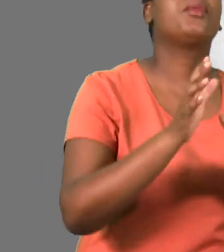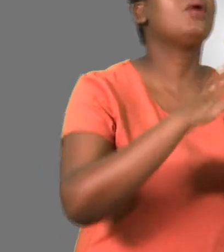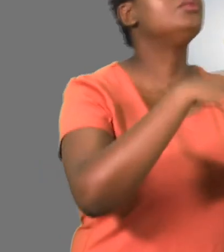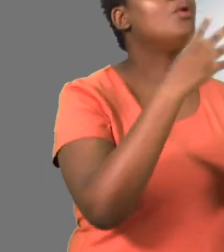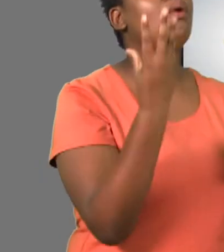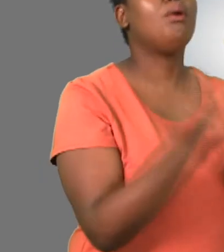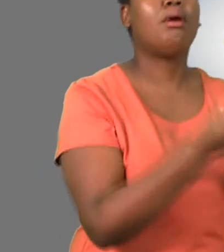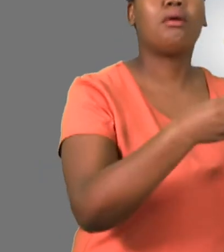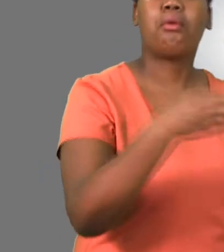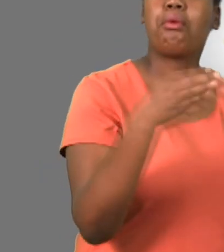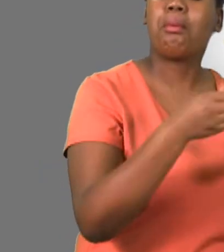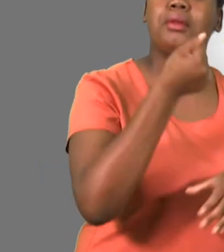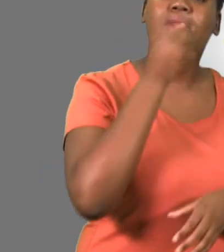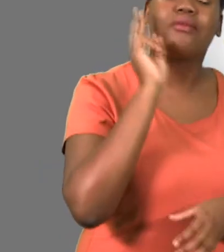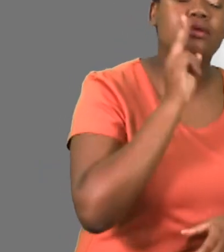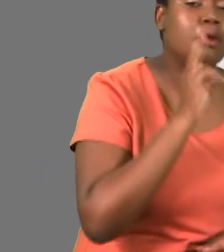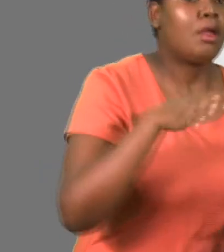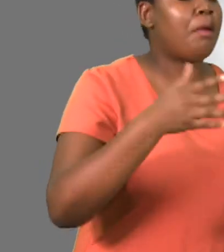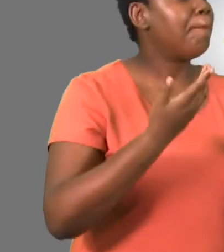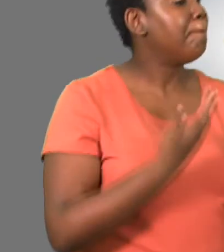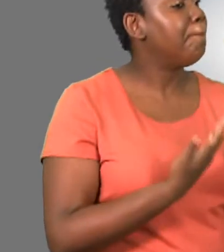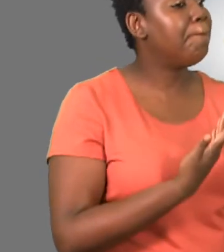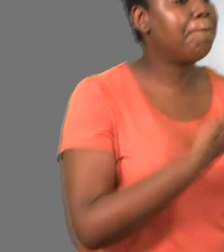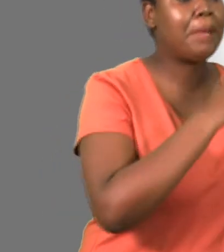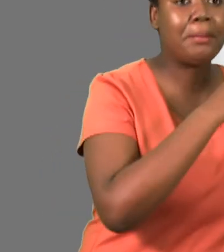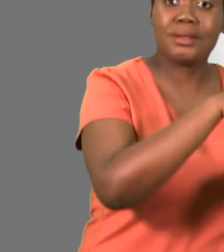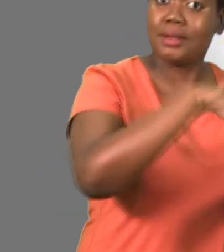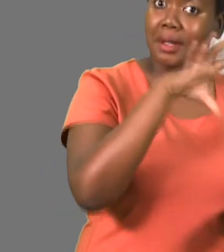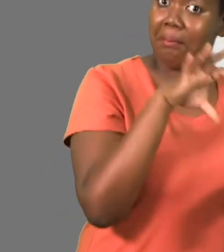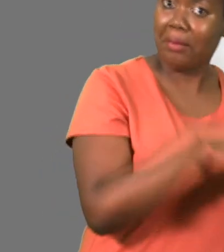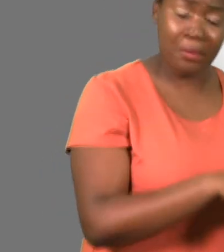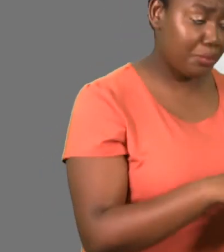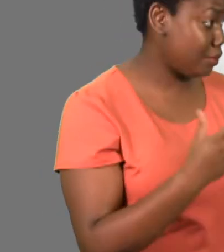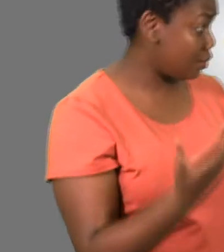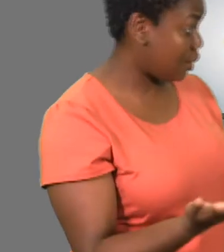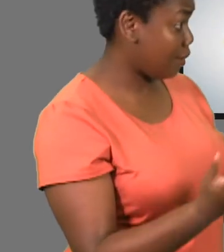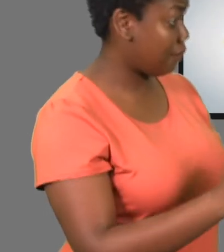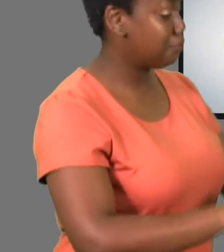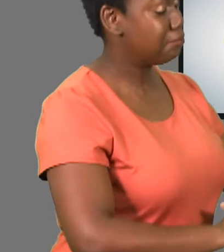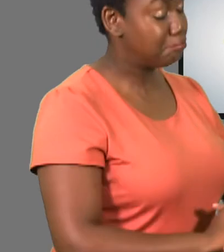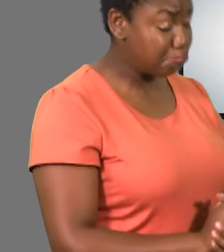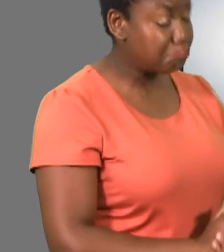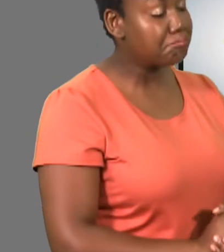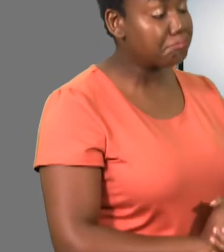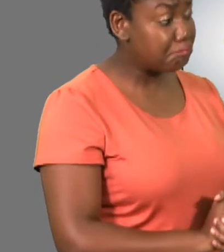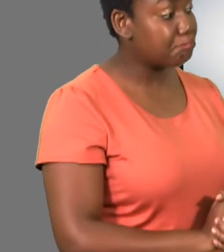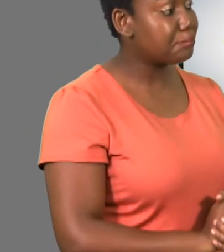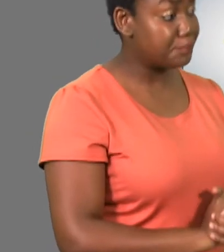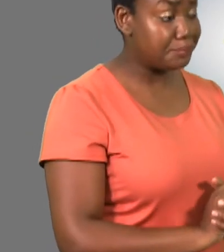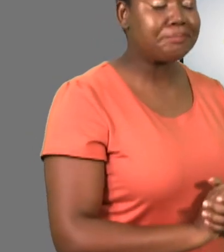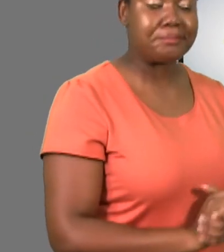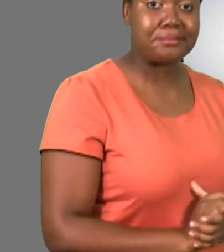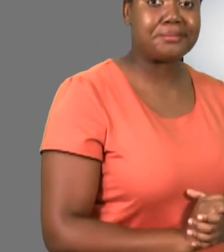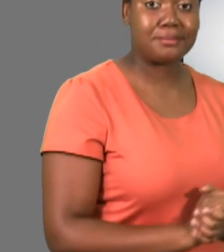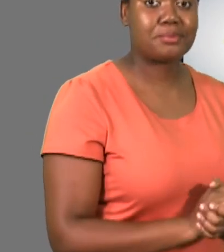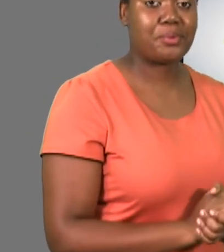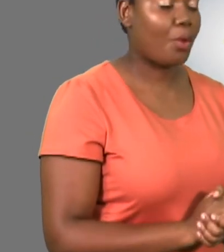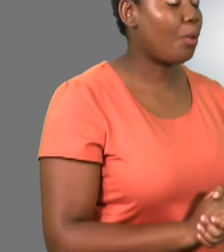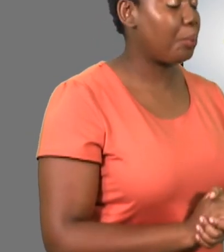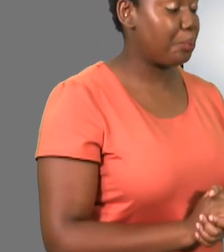Está de parabéns, Abdul, e toda a equipa da TV Surdo. Esta é com